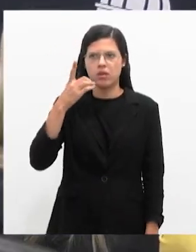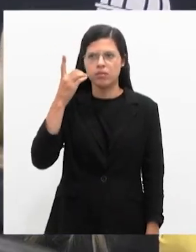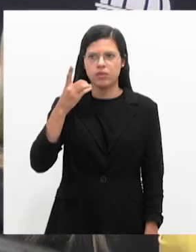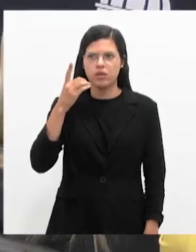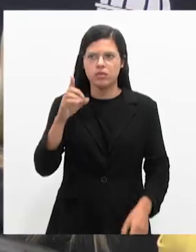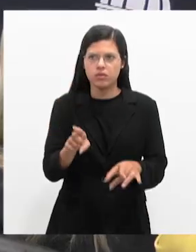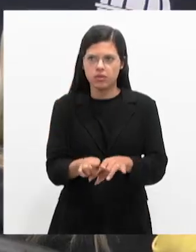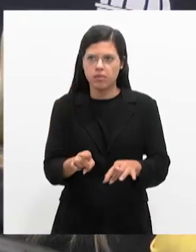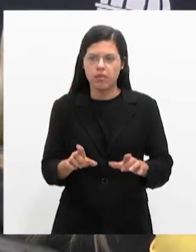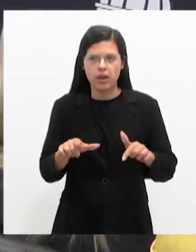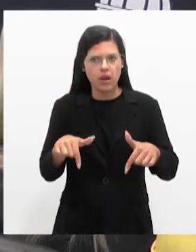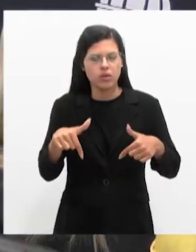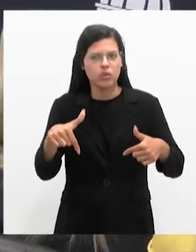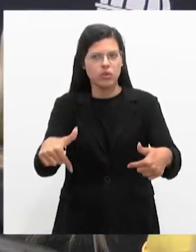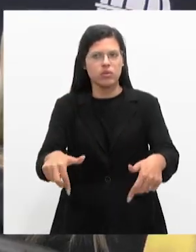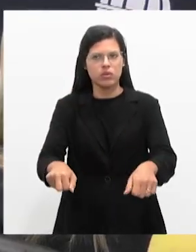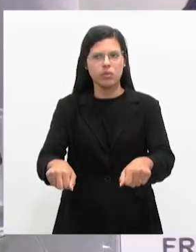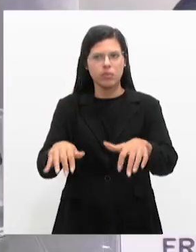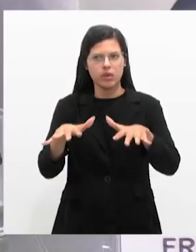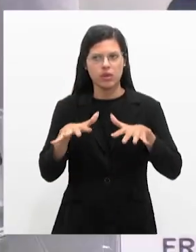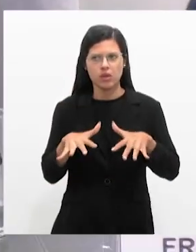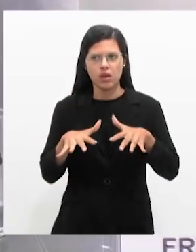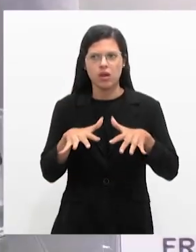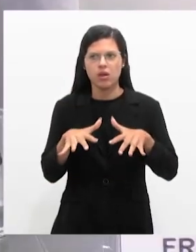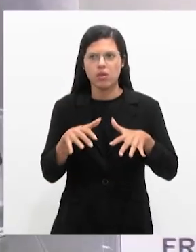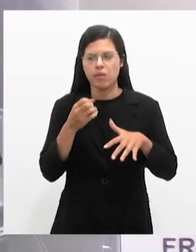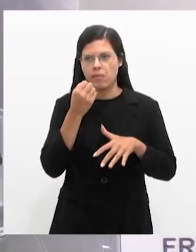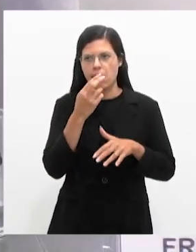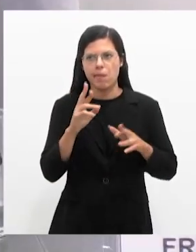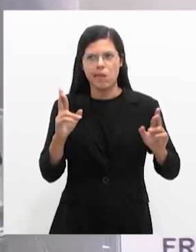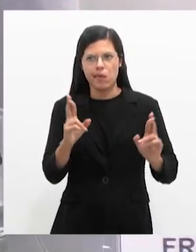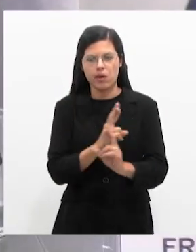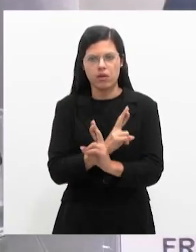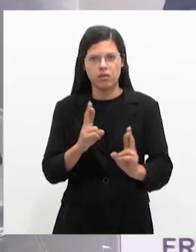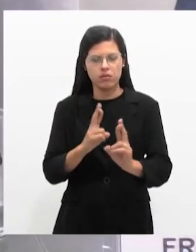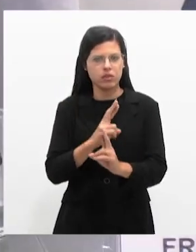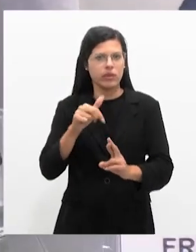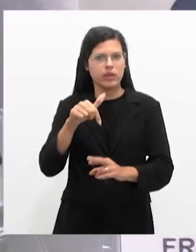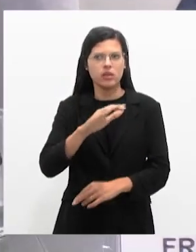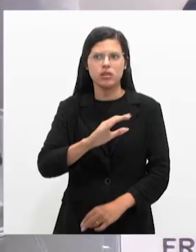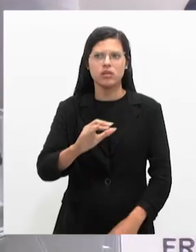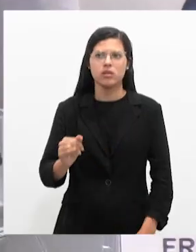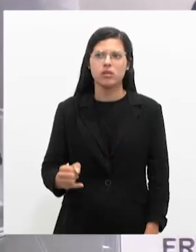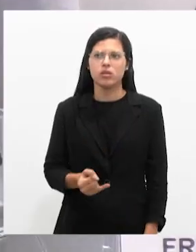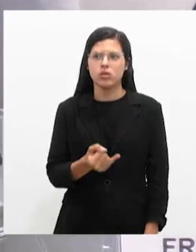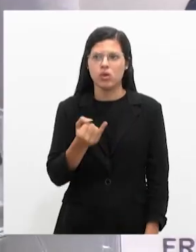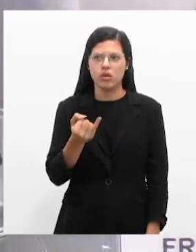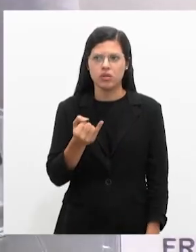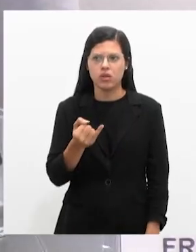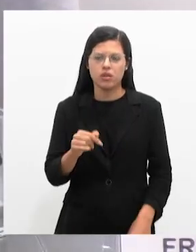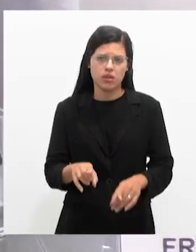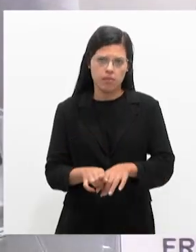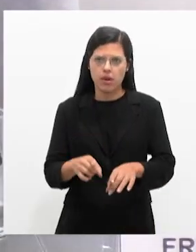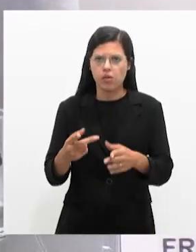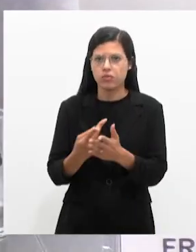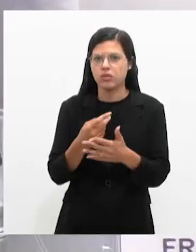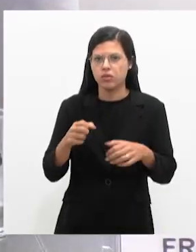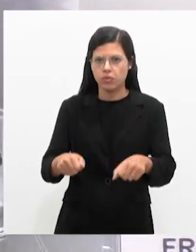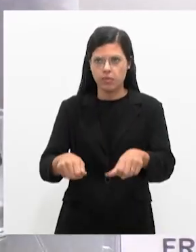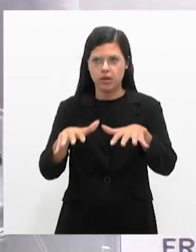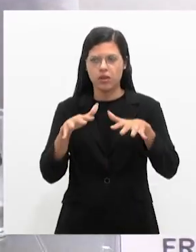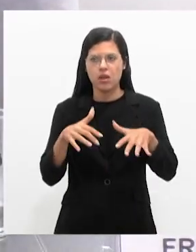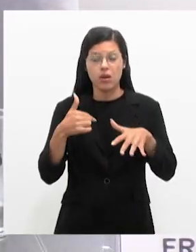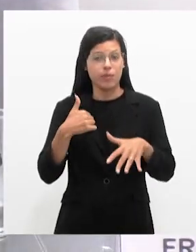plenário. Então, a gente tem estendido essa boa relação aqui na CCJ também para o plenário. Eu, deputado Luiz Paulo,